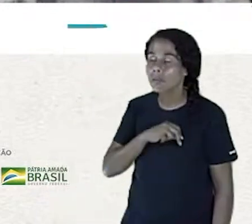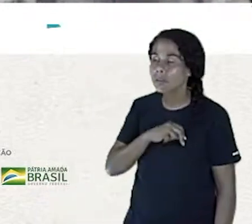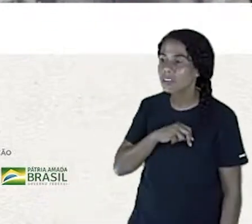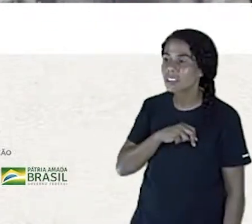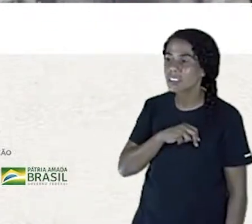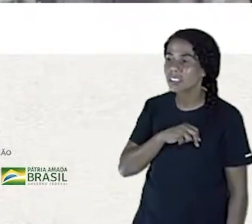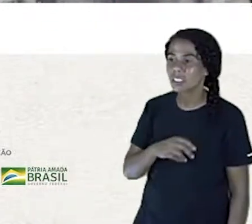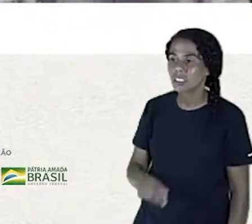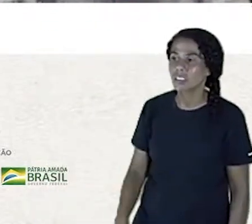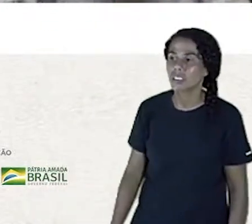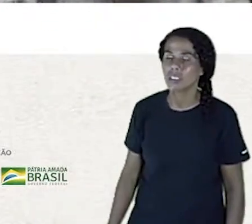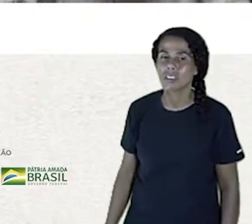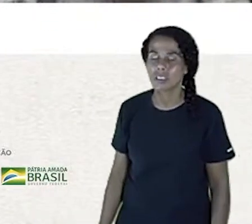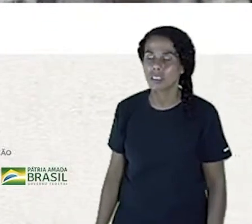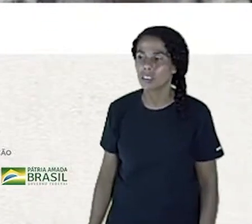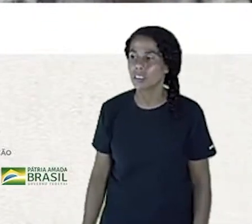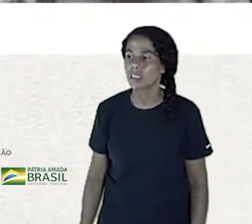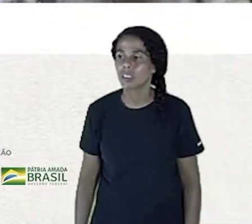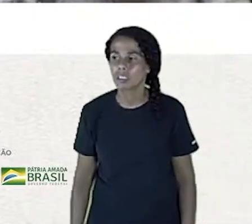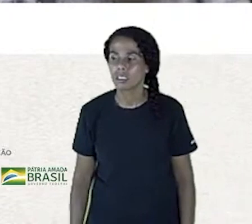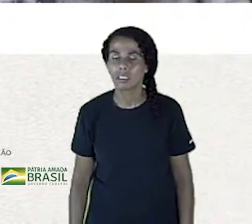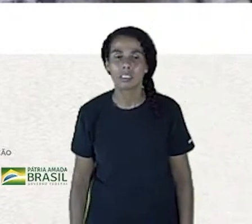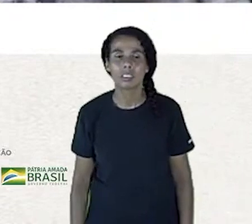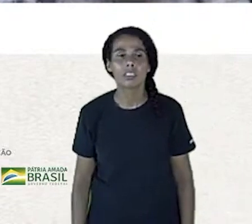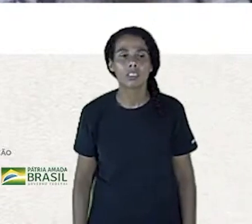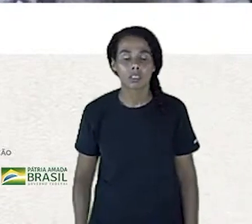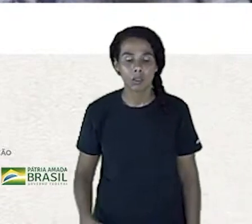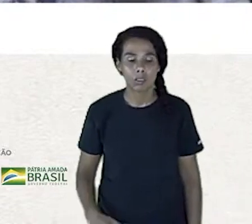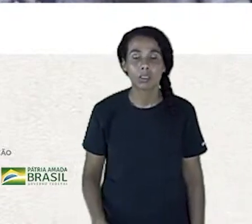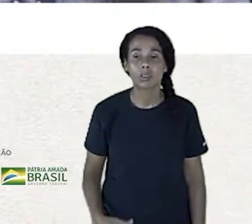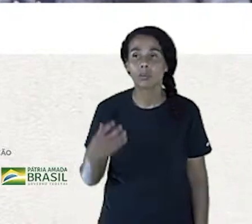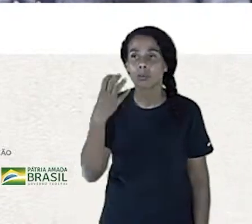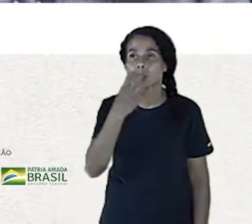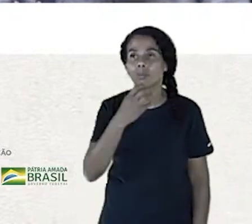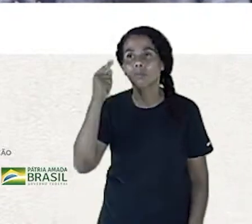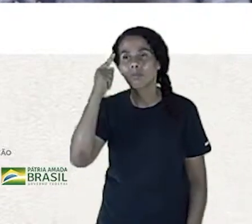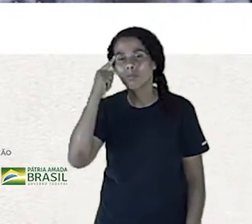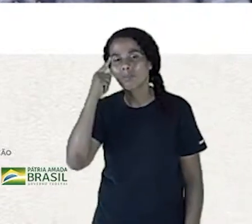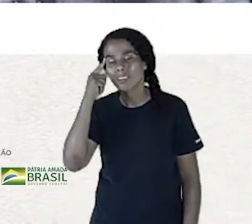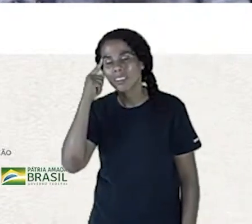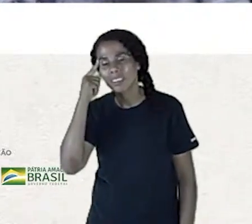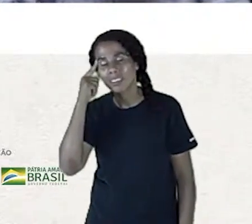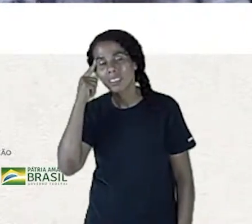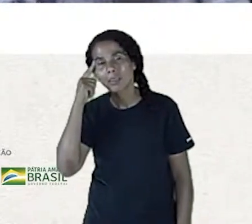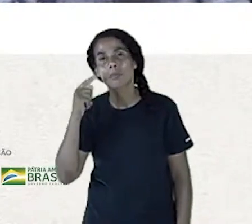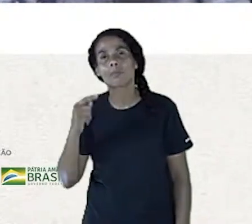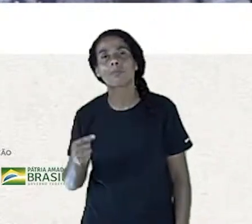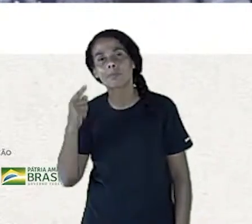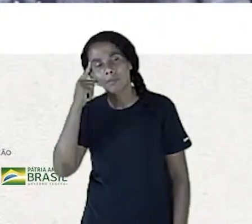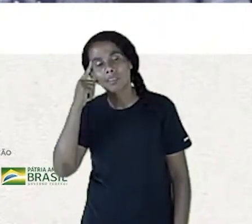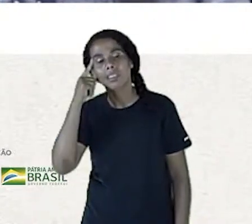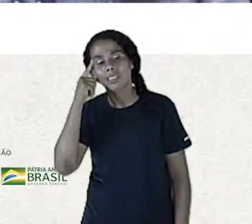O que pode ser? Pode ser tanta coisa, qualquer coisa. Deixa eu ver.